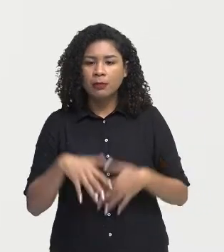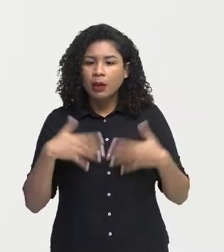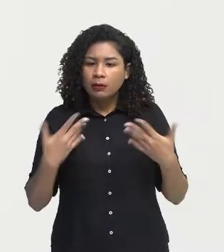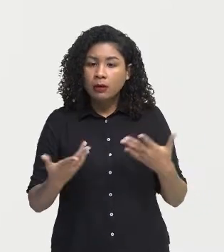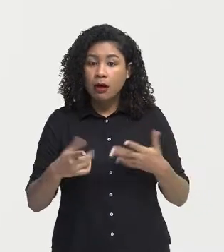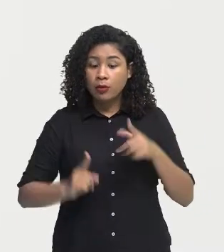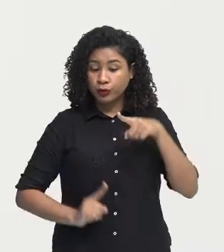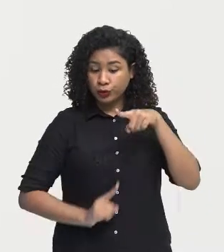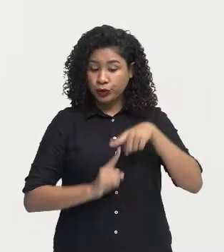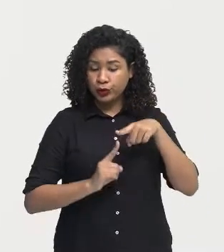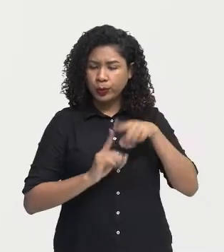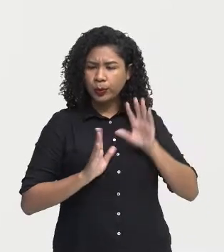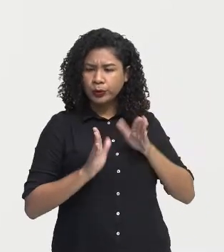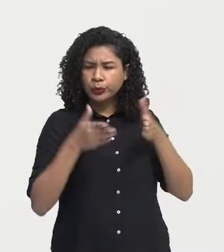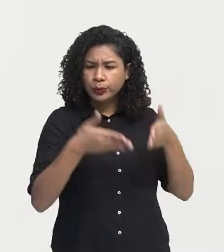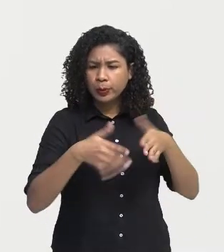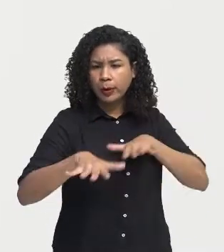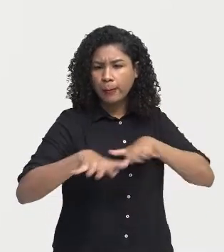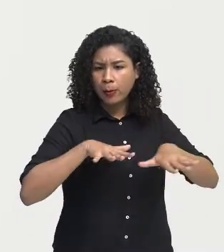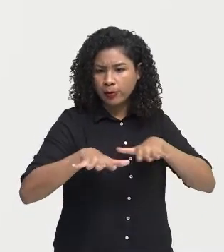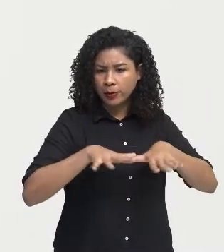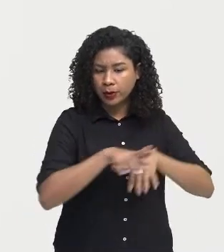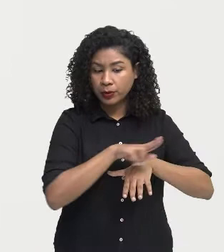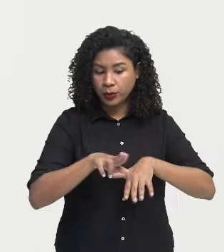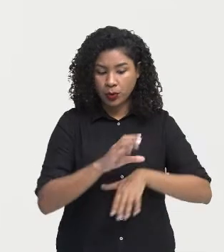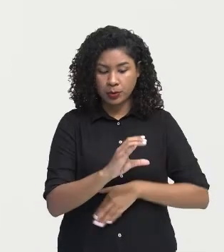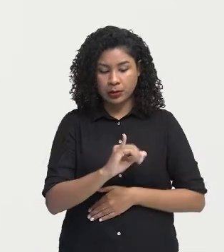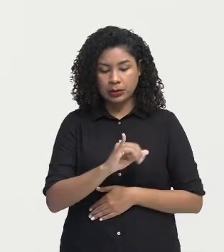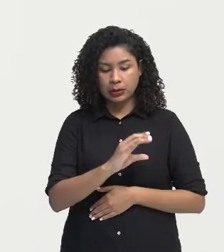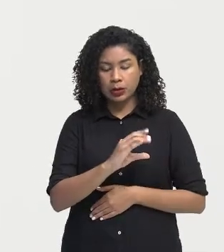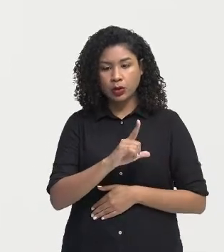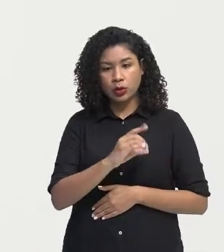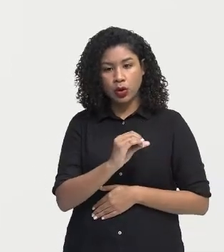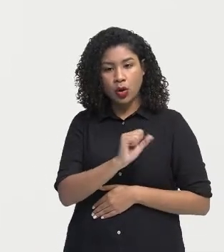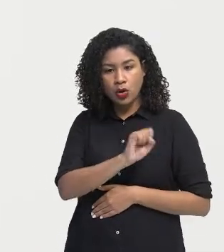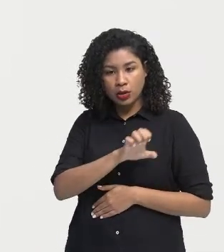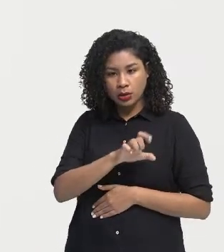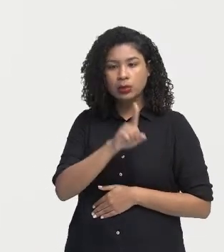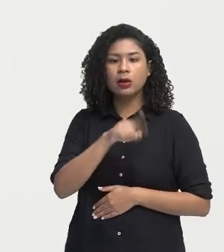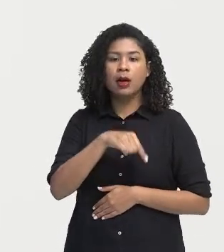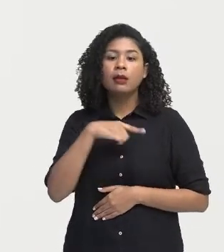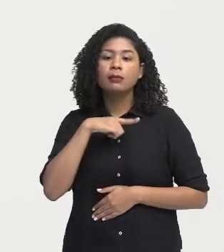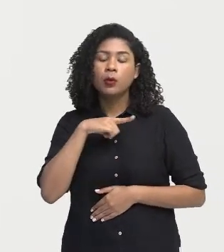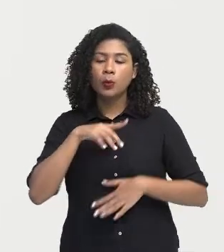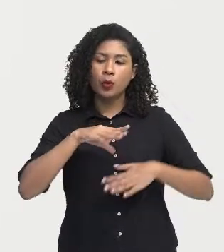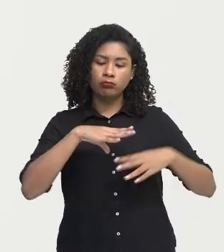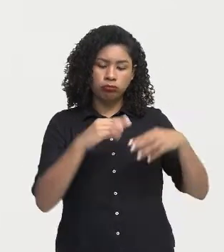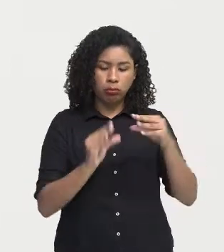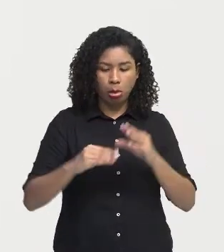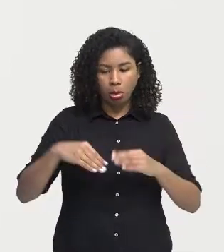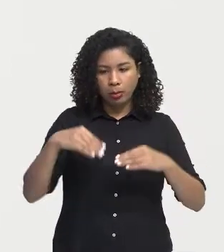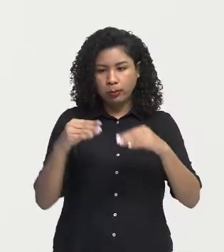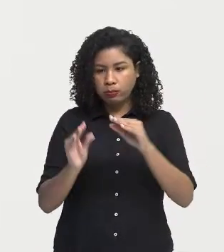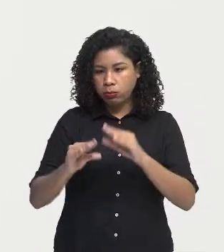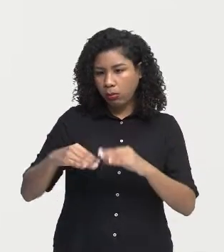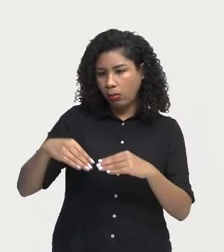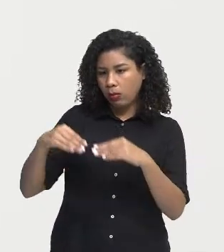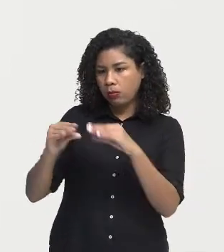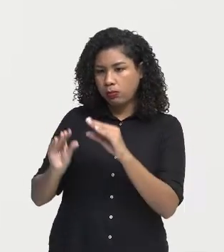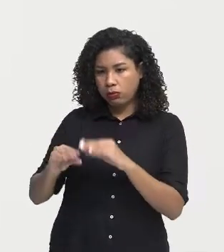tipo de movimentação celular é chamado de ciclose, onde ela vai realizar aqui, ó, movimentos de fluidos, tá